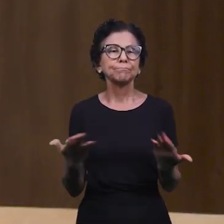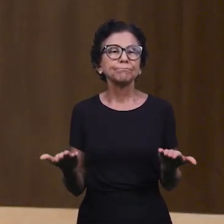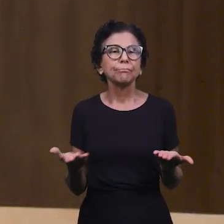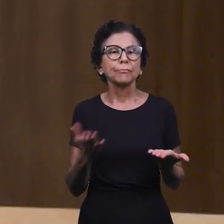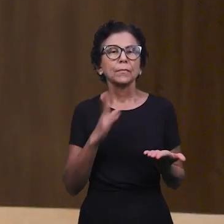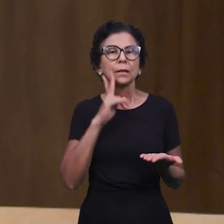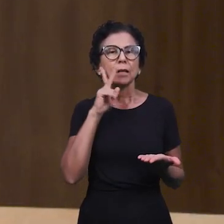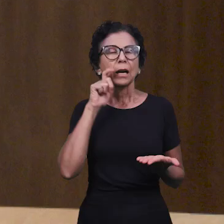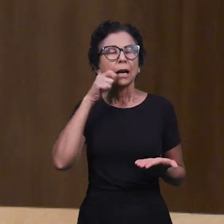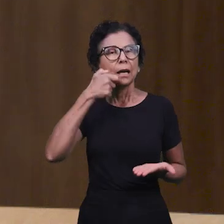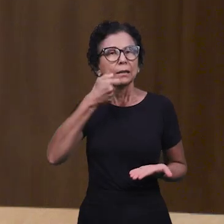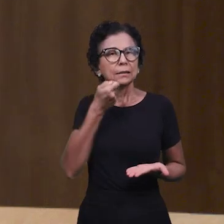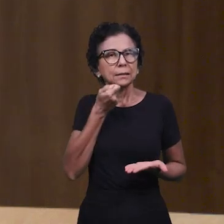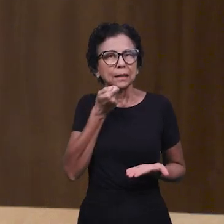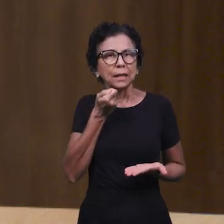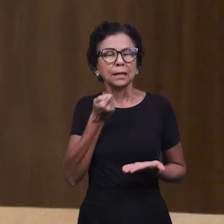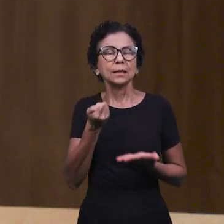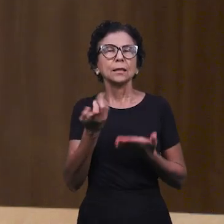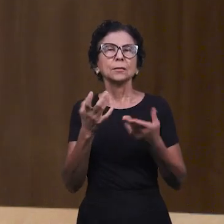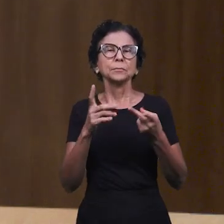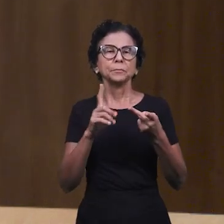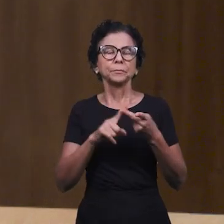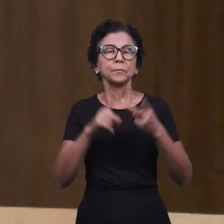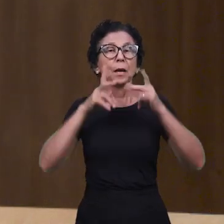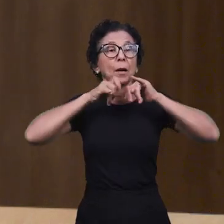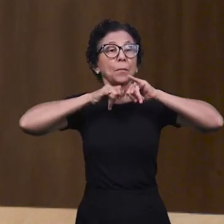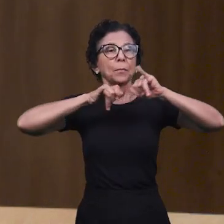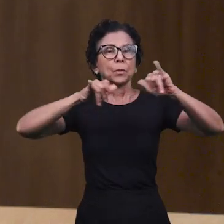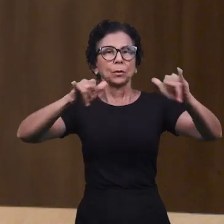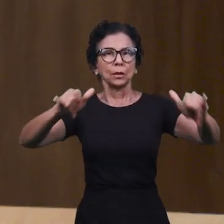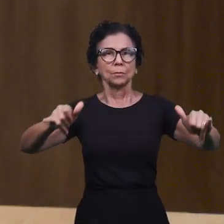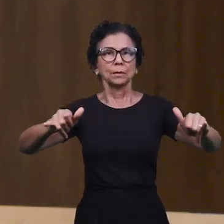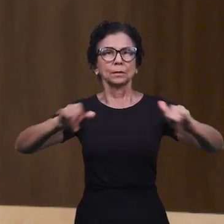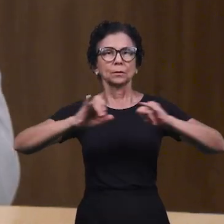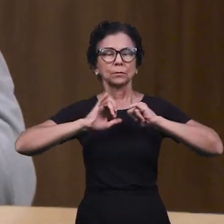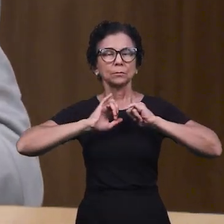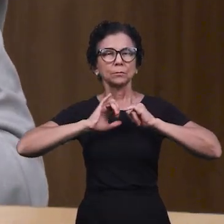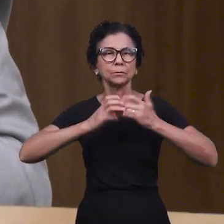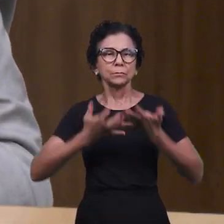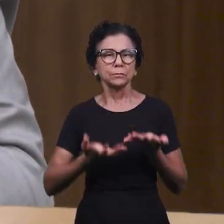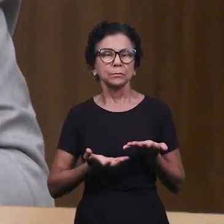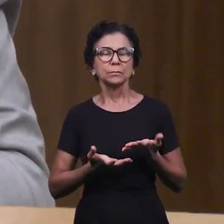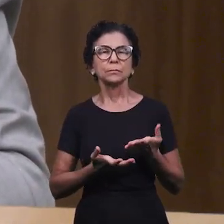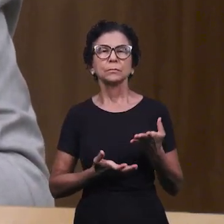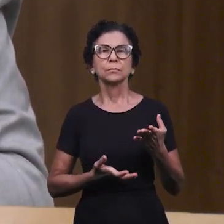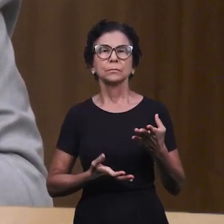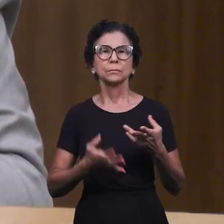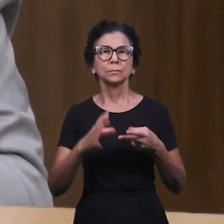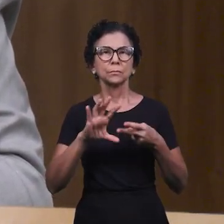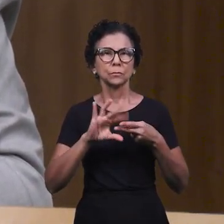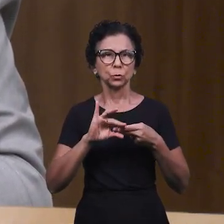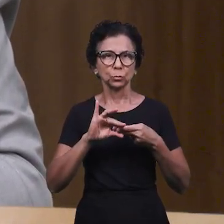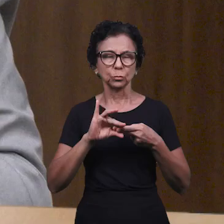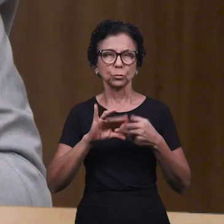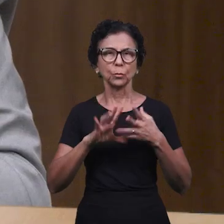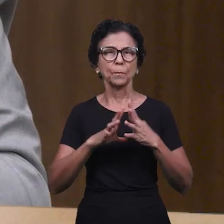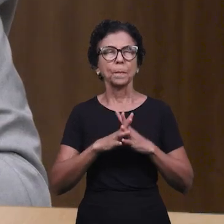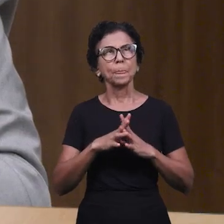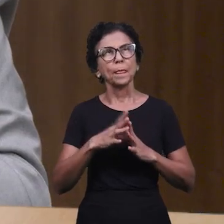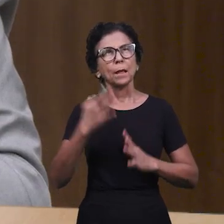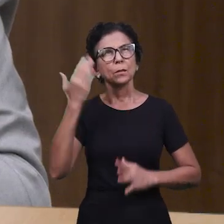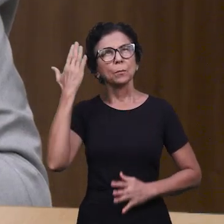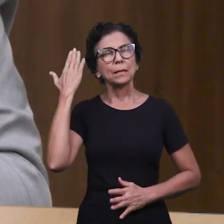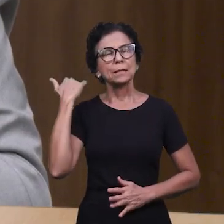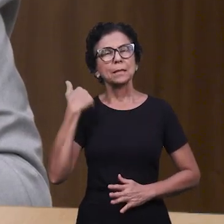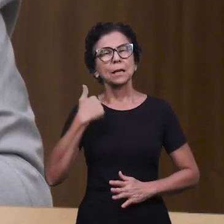Porque é interessante sob diversos aspectos. Se nós nos reportarmos ao Êxodo, nós